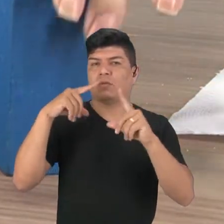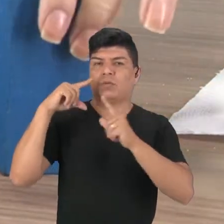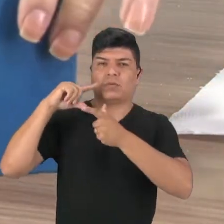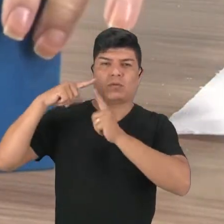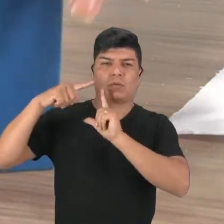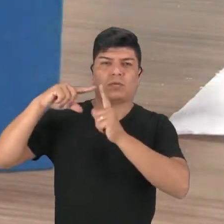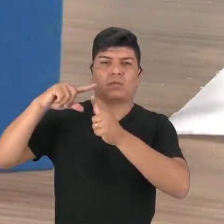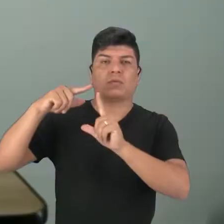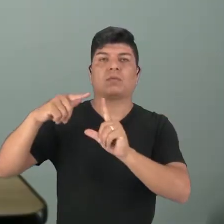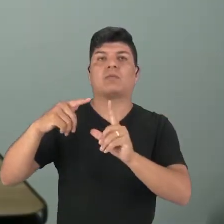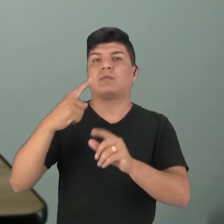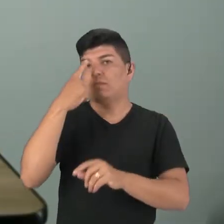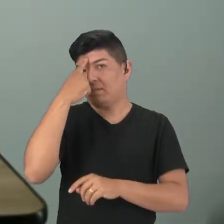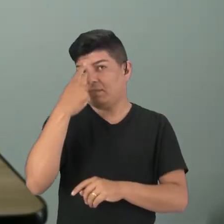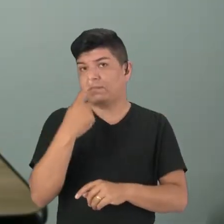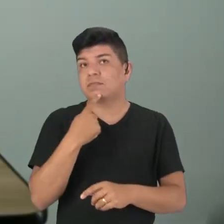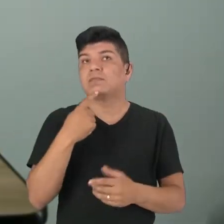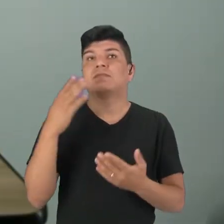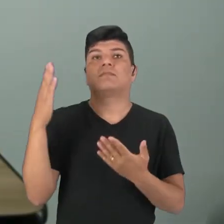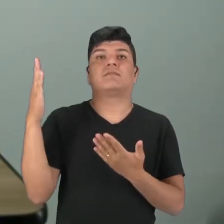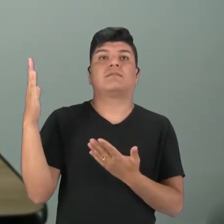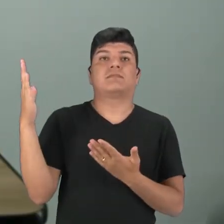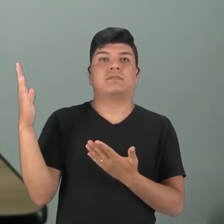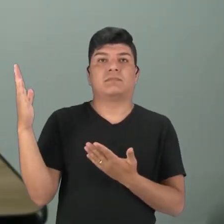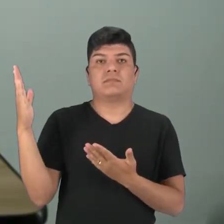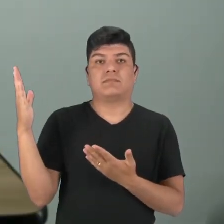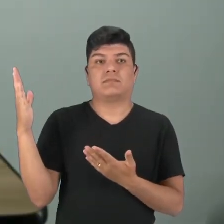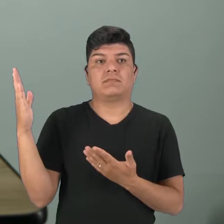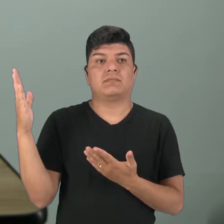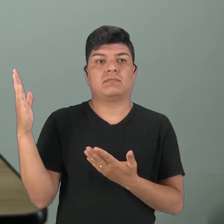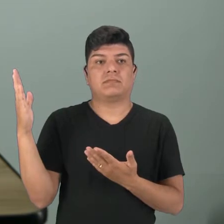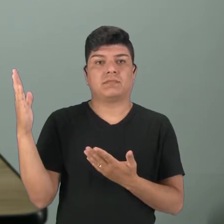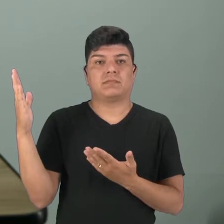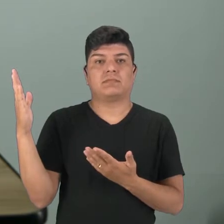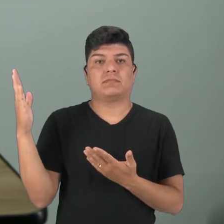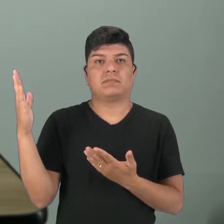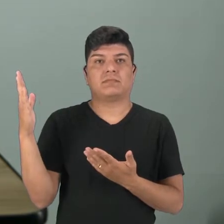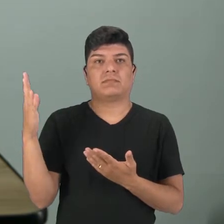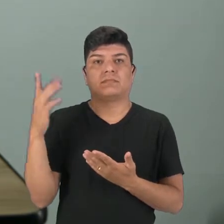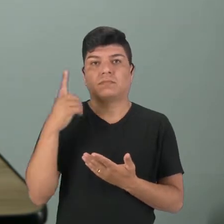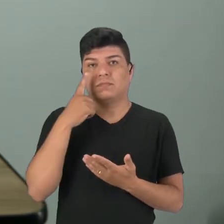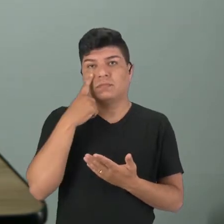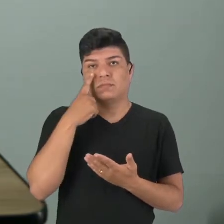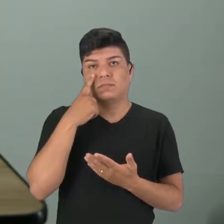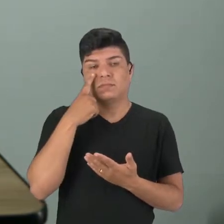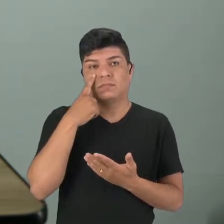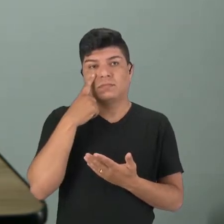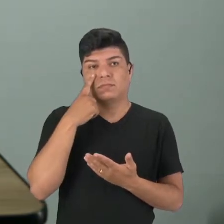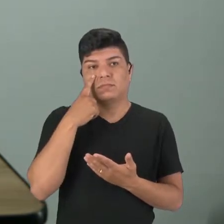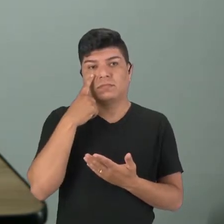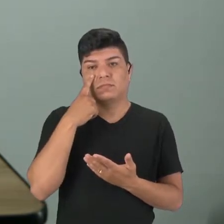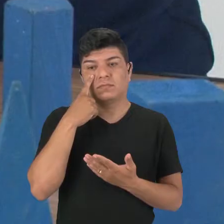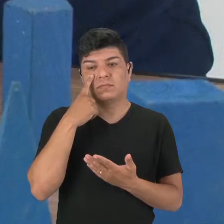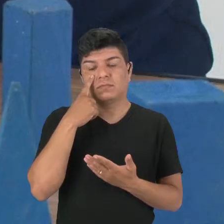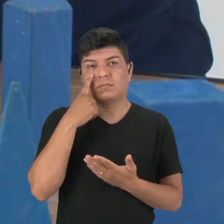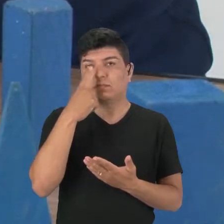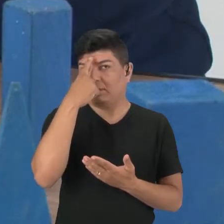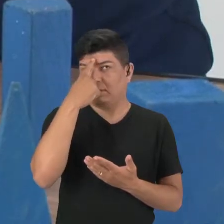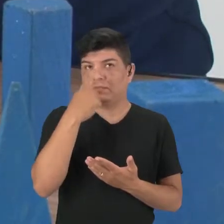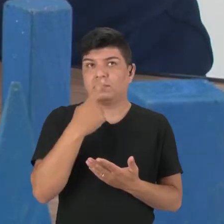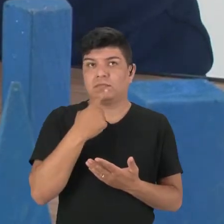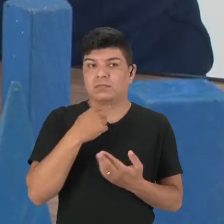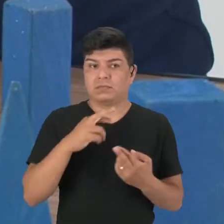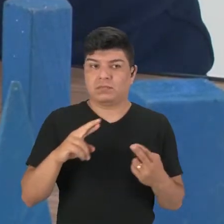essas figuras que nós temos aqui, né? Olha só, né? Observem aqui, olha, tem uma figura um